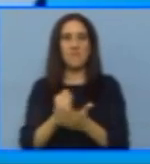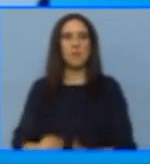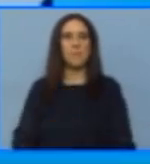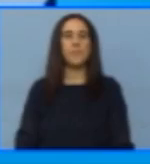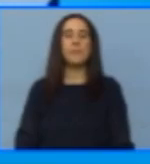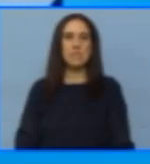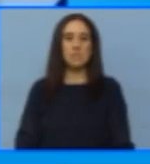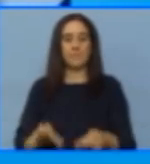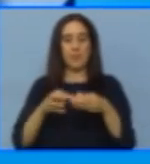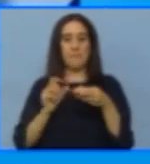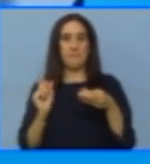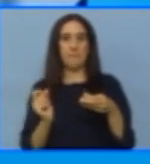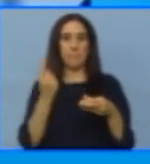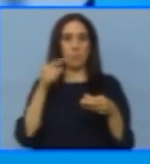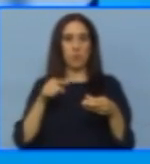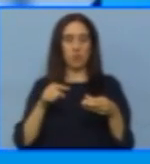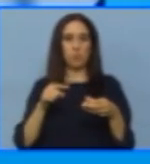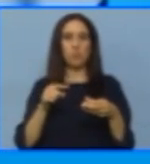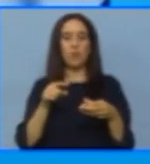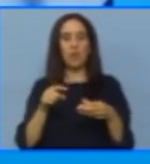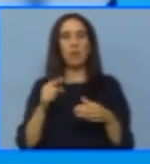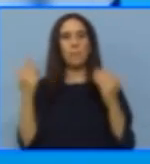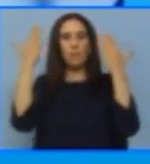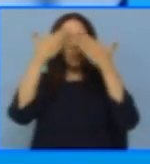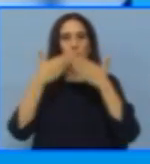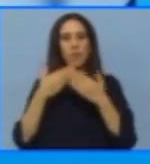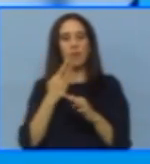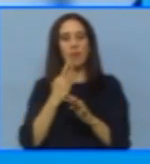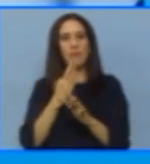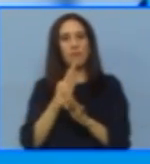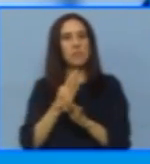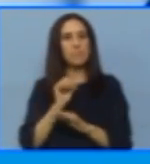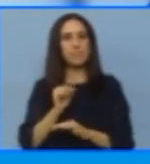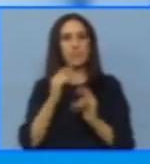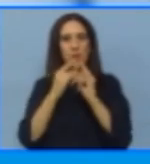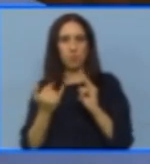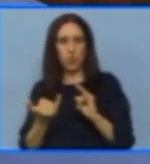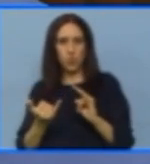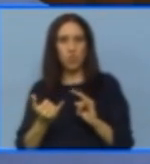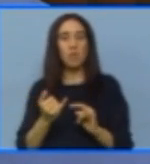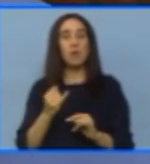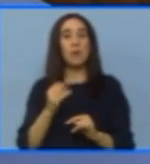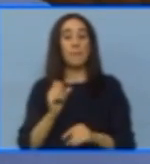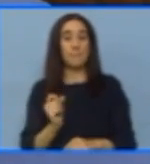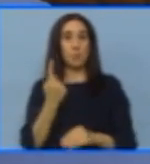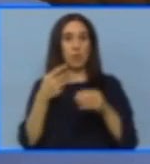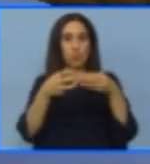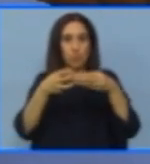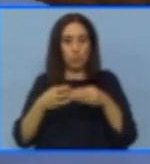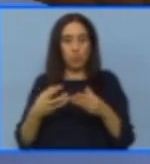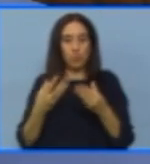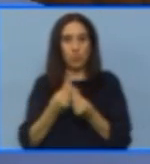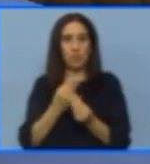pioneiros há uma noite em que é então a festa de subcampo, em que, portanto, os pioneiros vão estar todos juntos e temos a tal festa, e é um